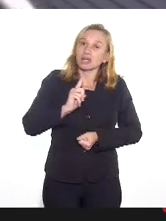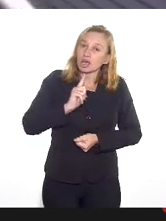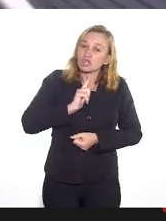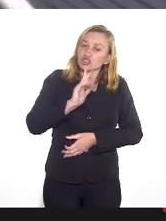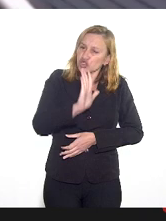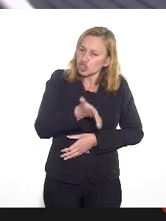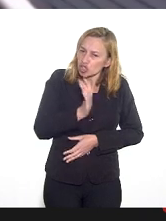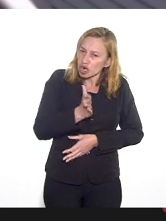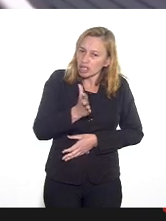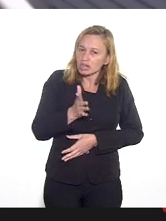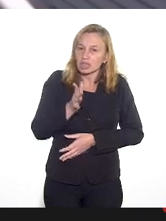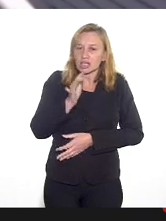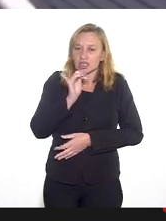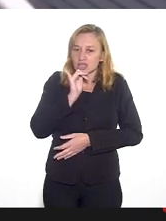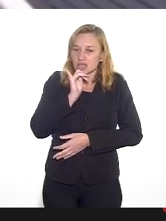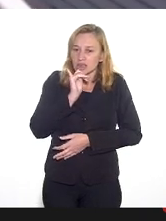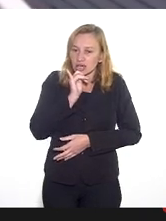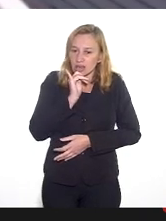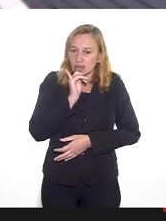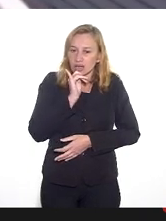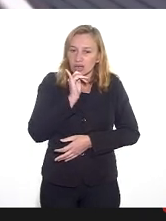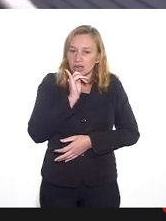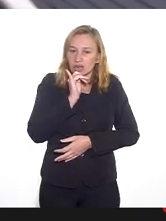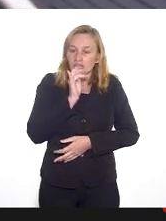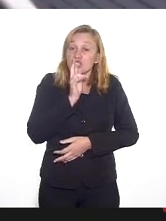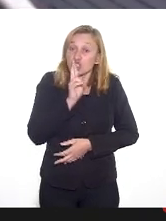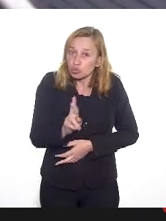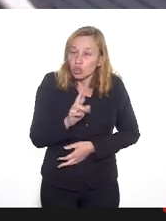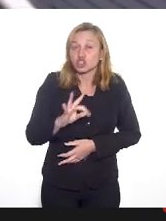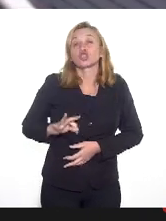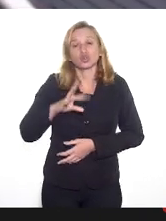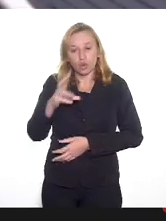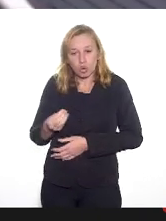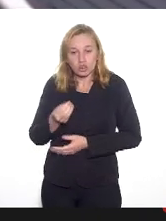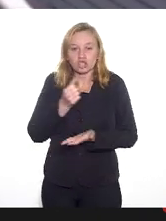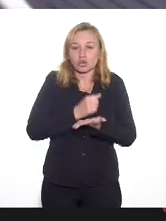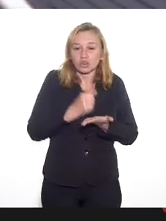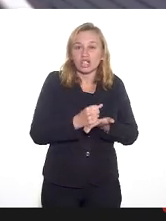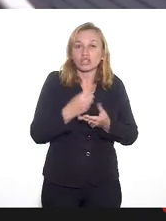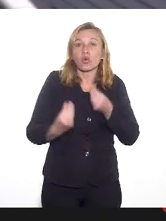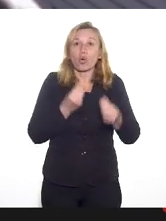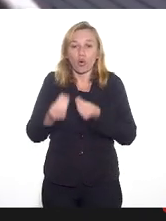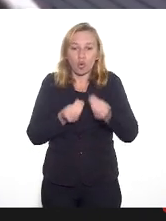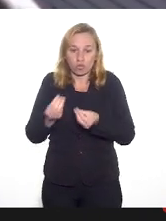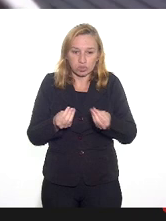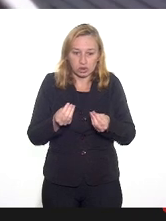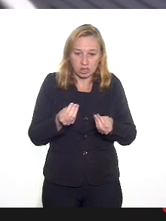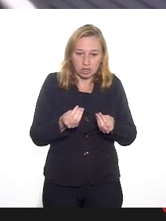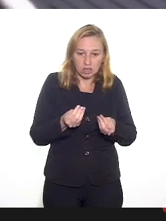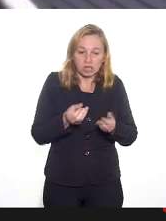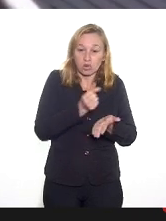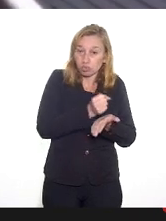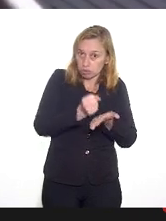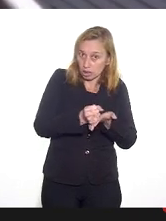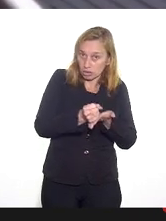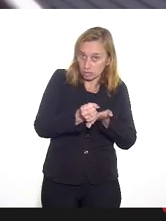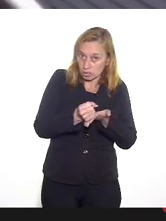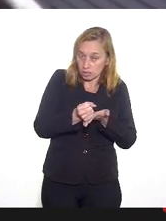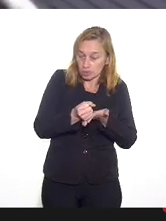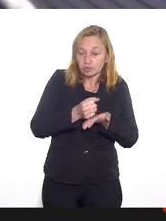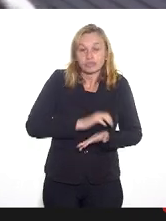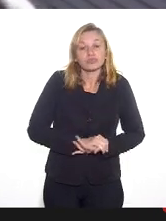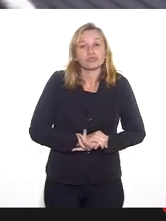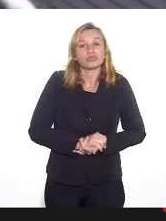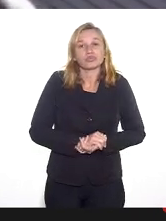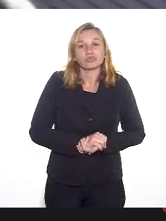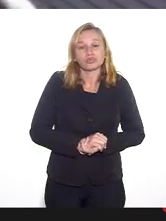essa formalização processual. Claro, como Vossa Excelência colocou, esses contatos eles são feitos através de contrato, né?